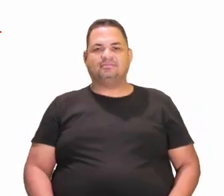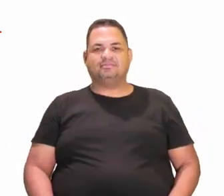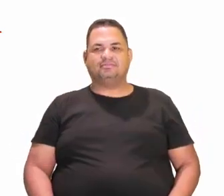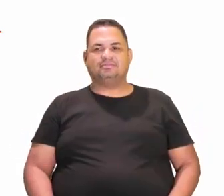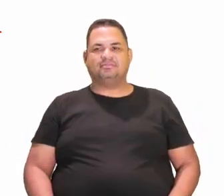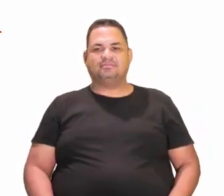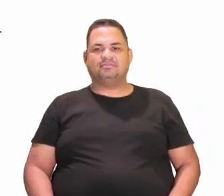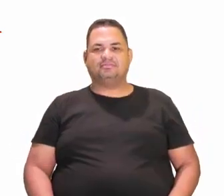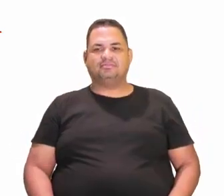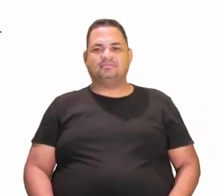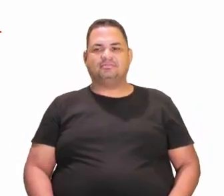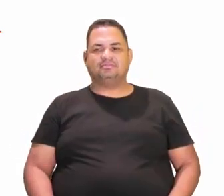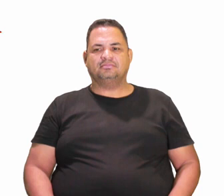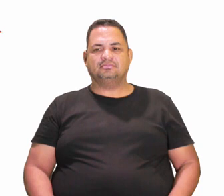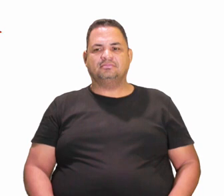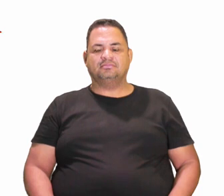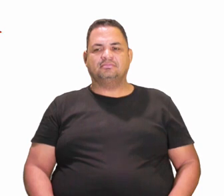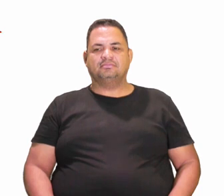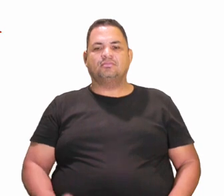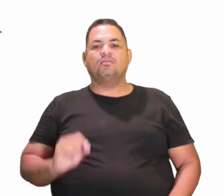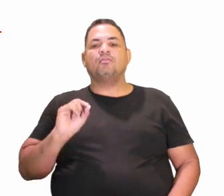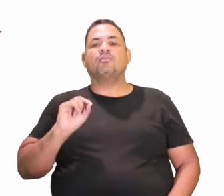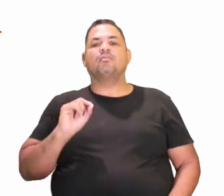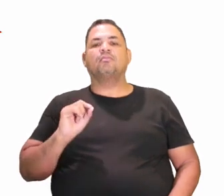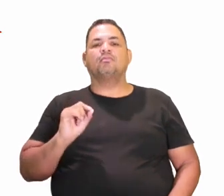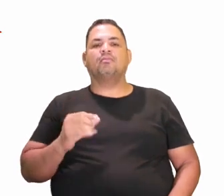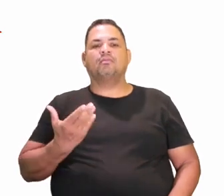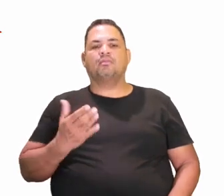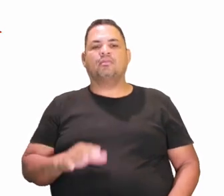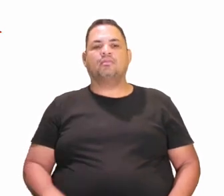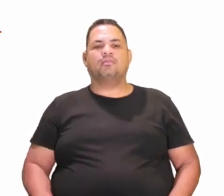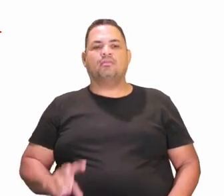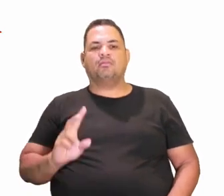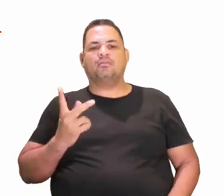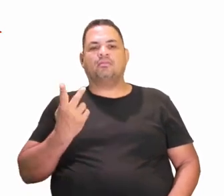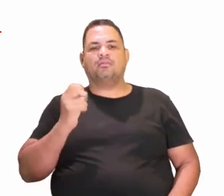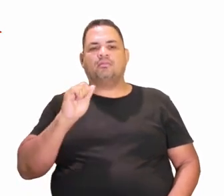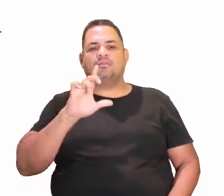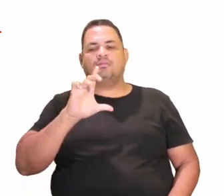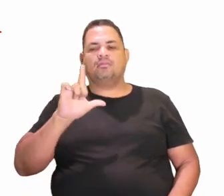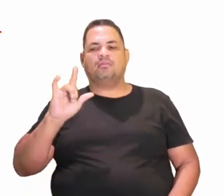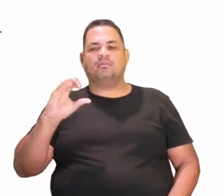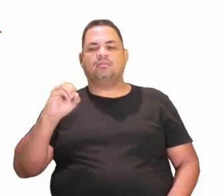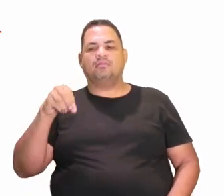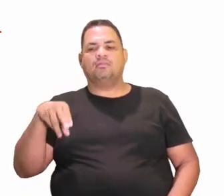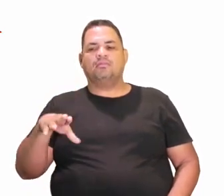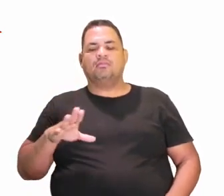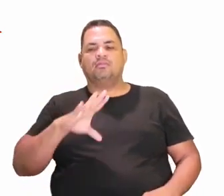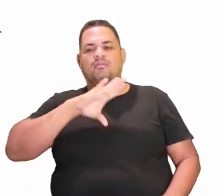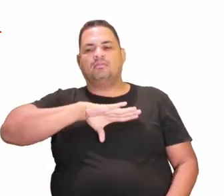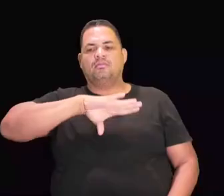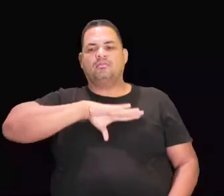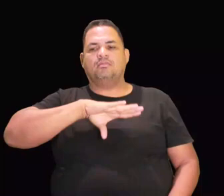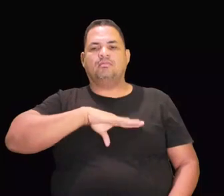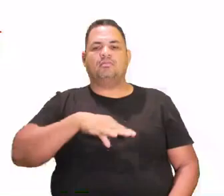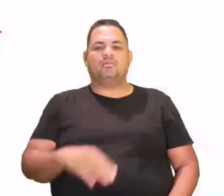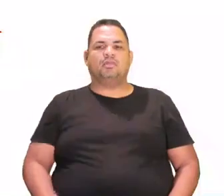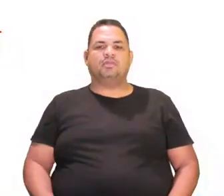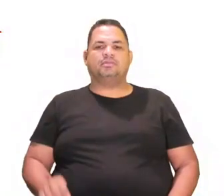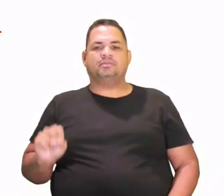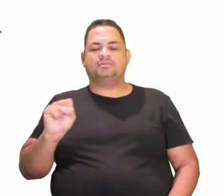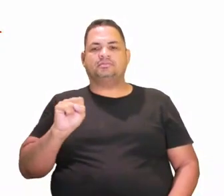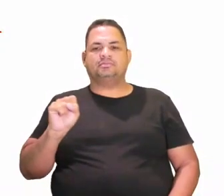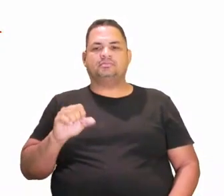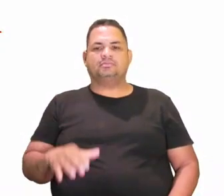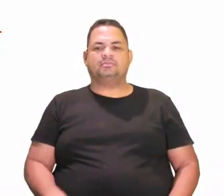em outubro. É em outubro. O que é? Halloween. Halloween. Tô falando Halloween no português, no Brasil com S,